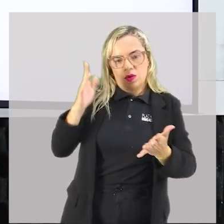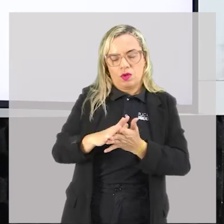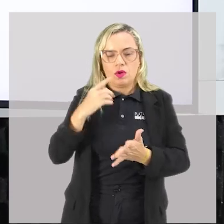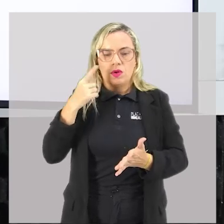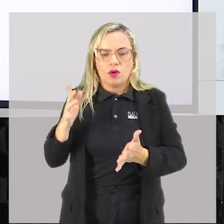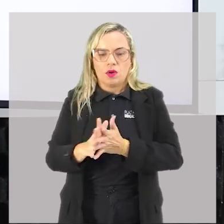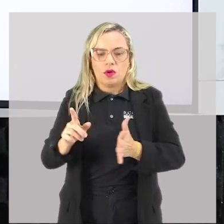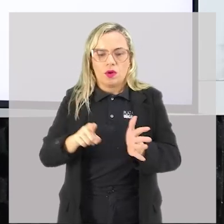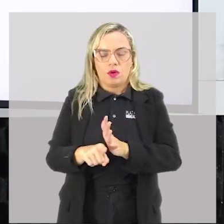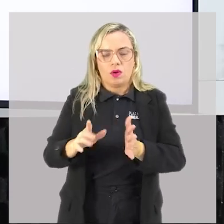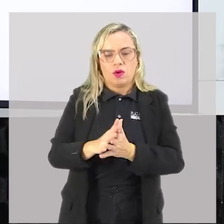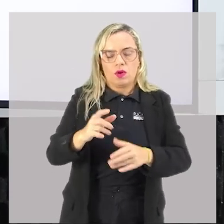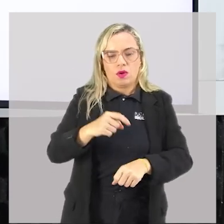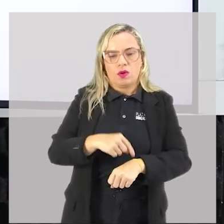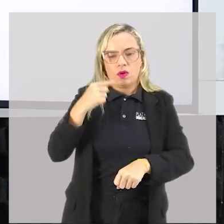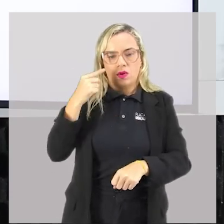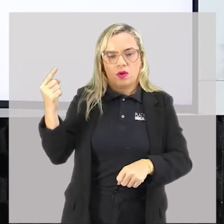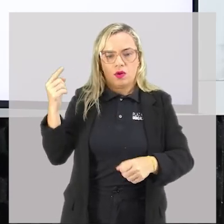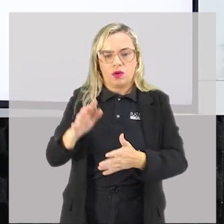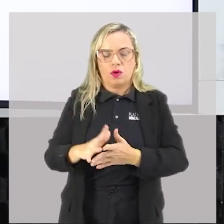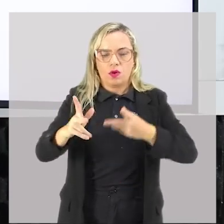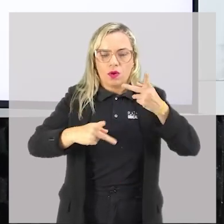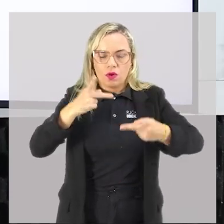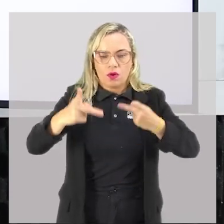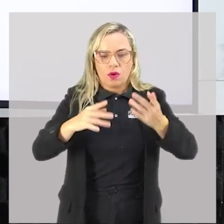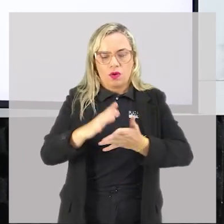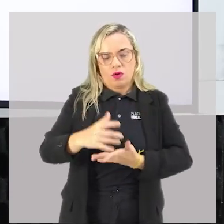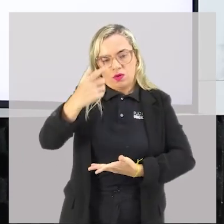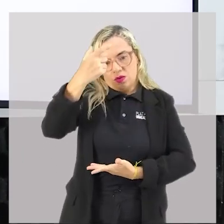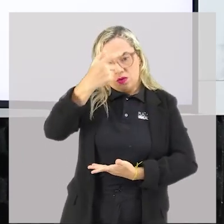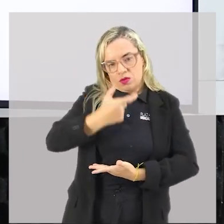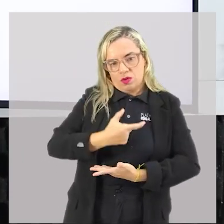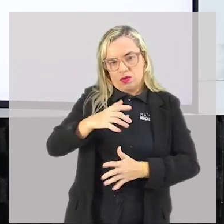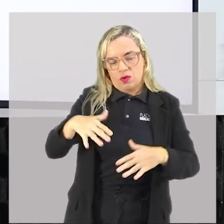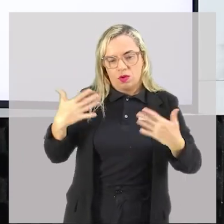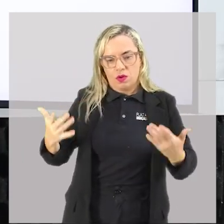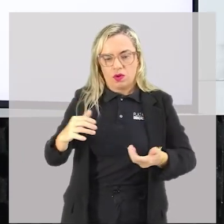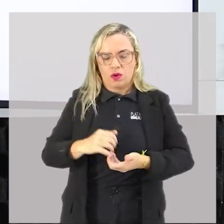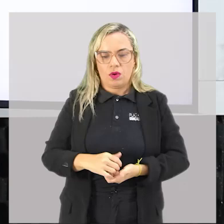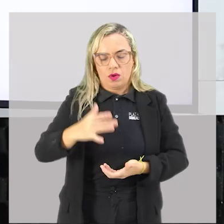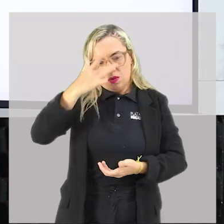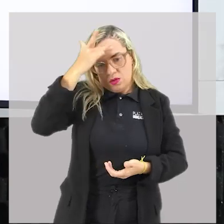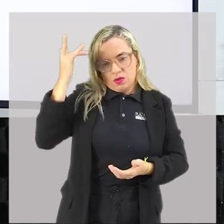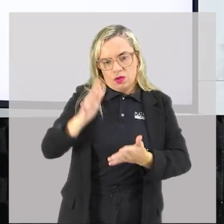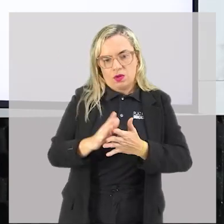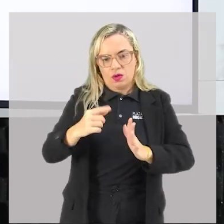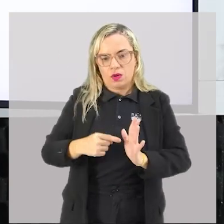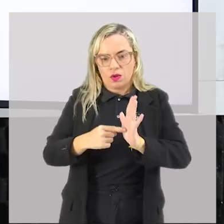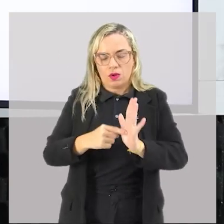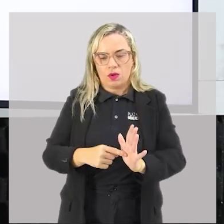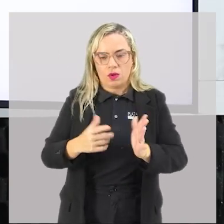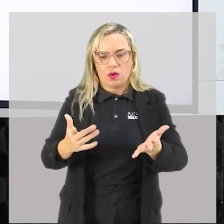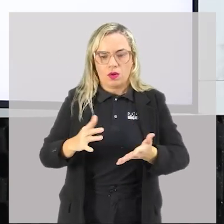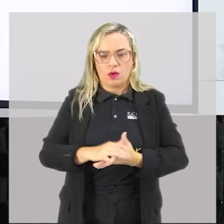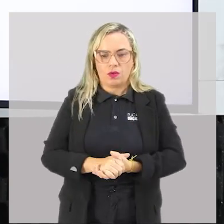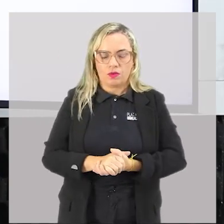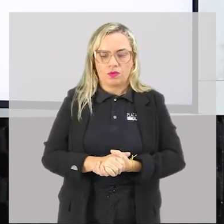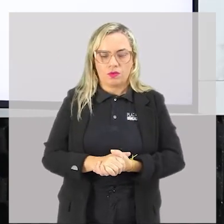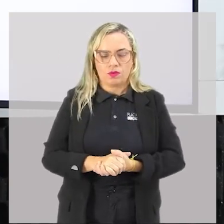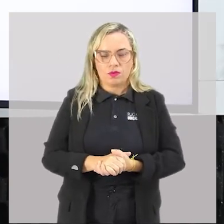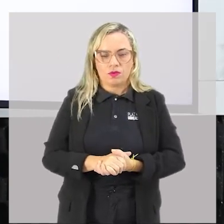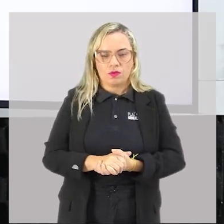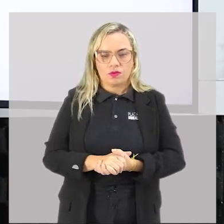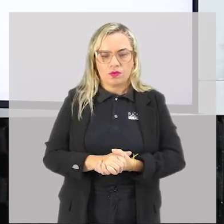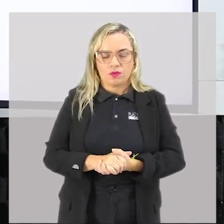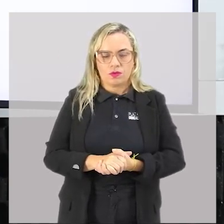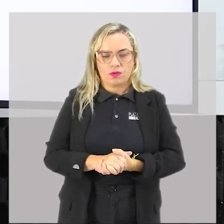nesses momentos? Fale sobre você, tell about yourself, que é quando a pessoa se apresenta. Why do you want this